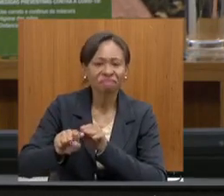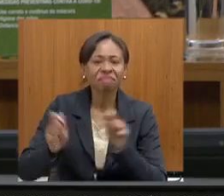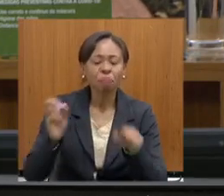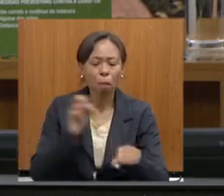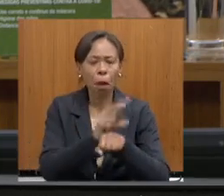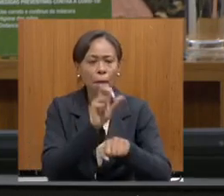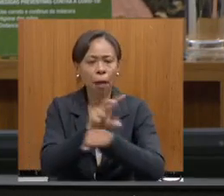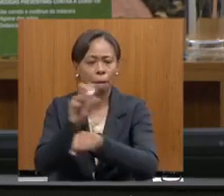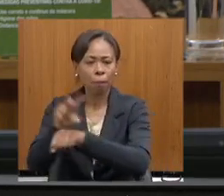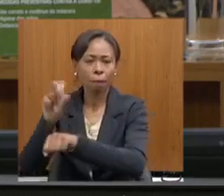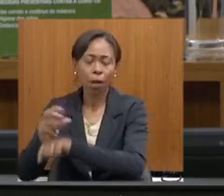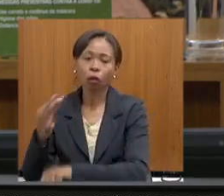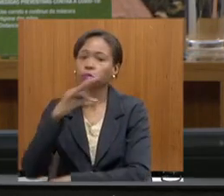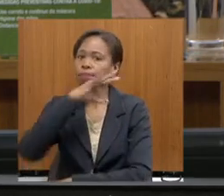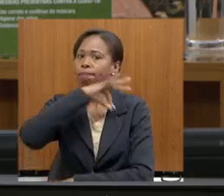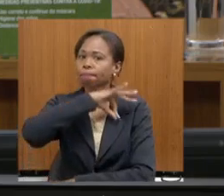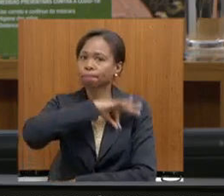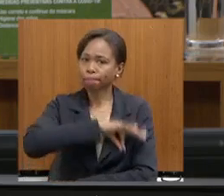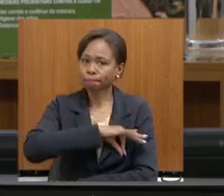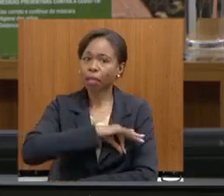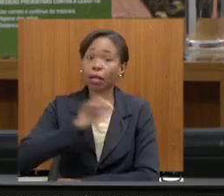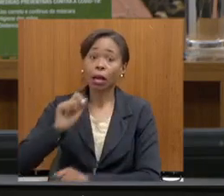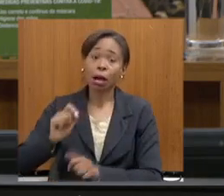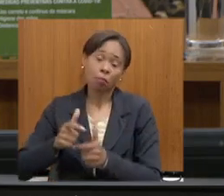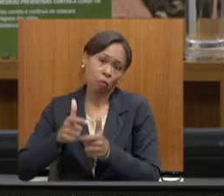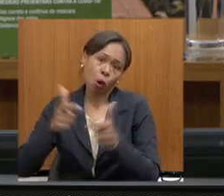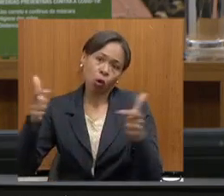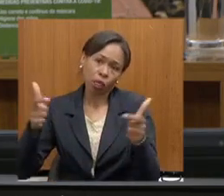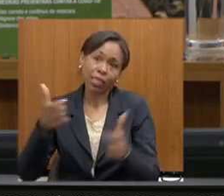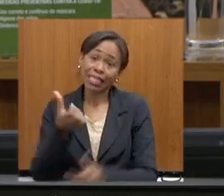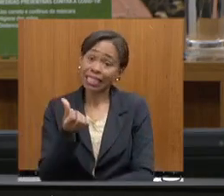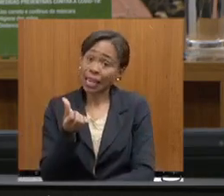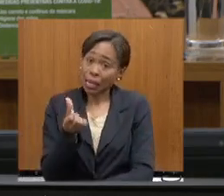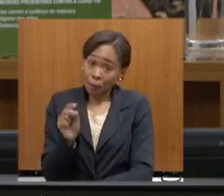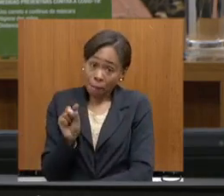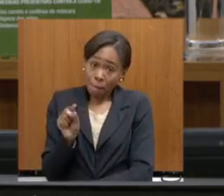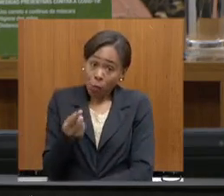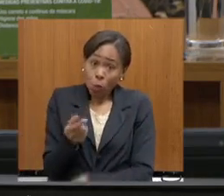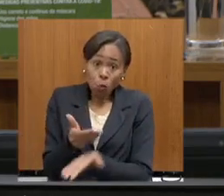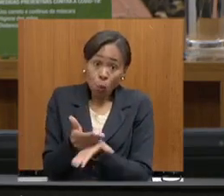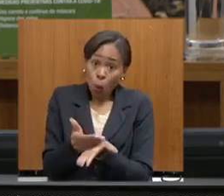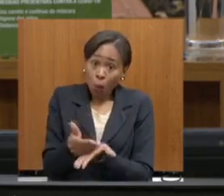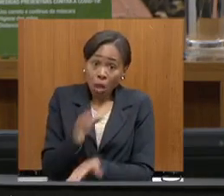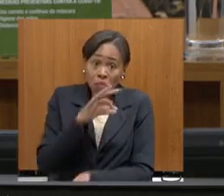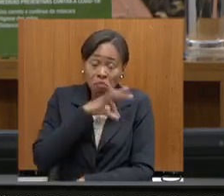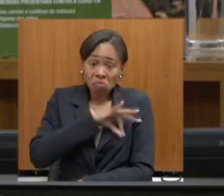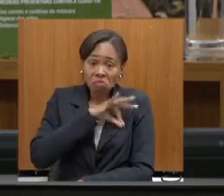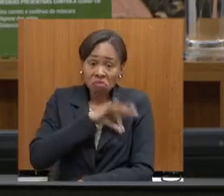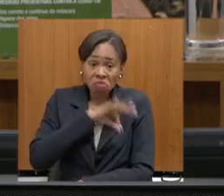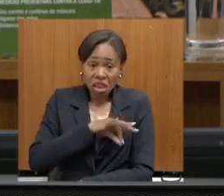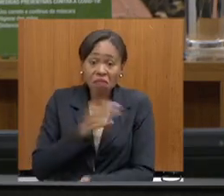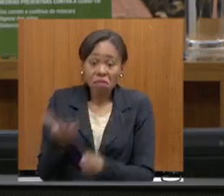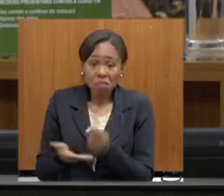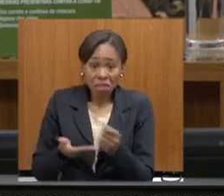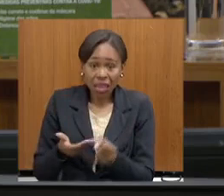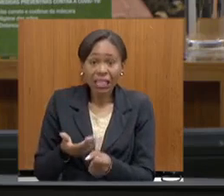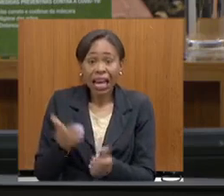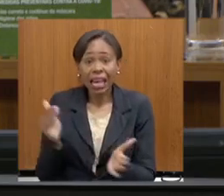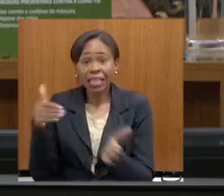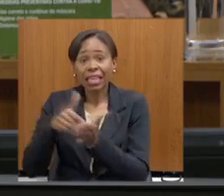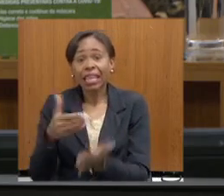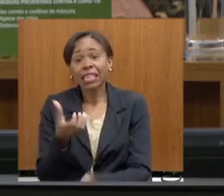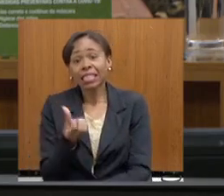alarmes que a maioria de licencia se aos 6.000 reais indo até a 60 mihas por mês